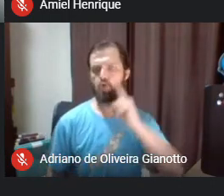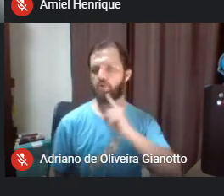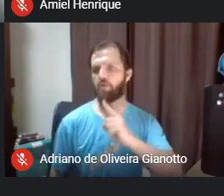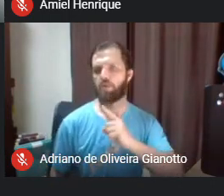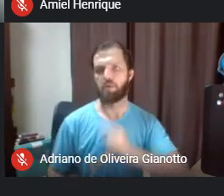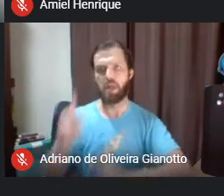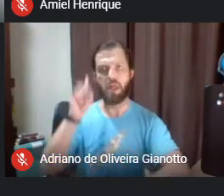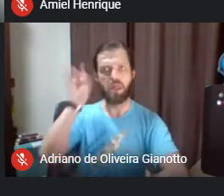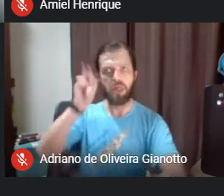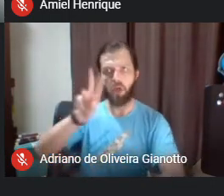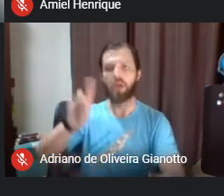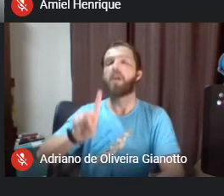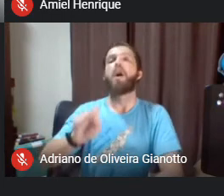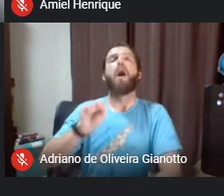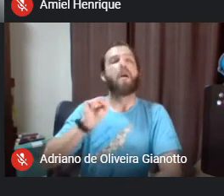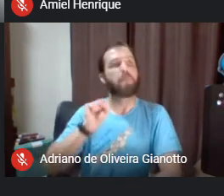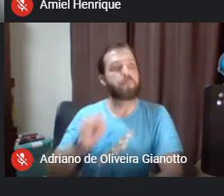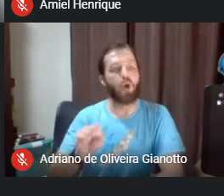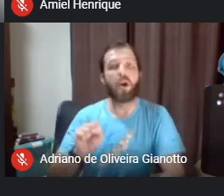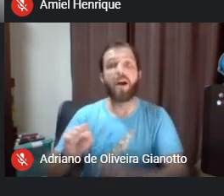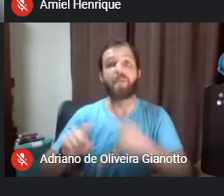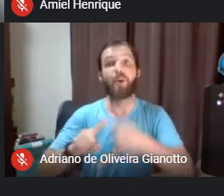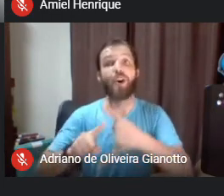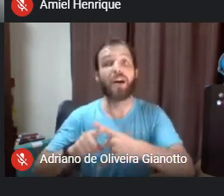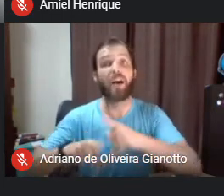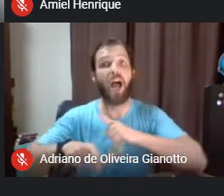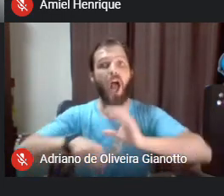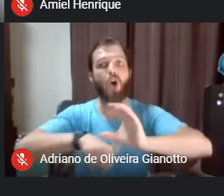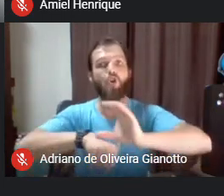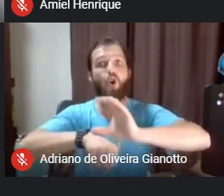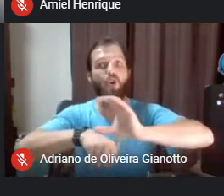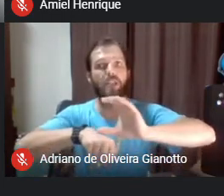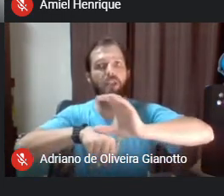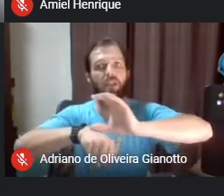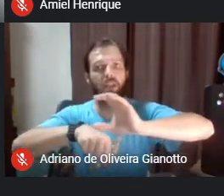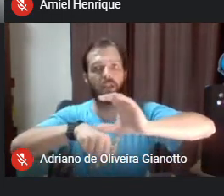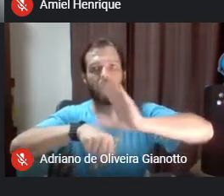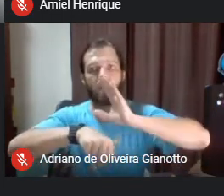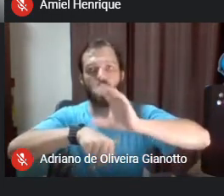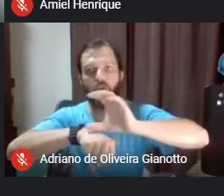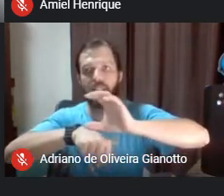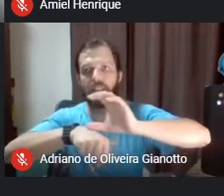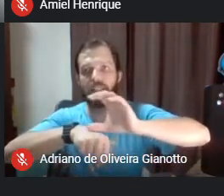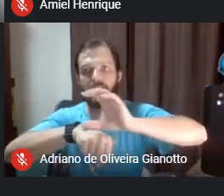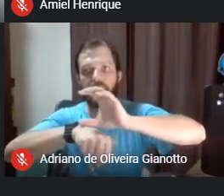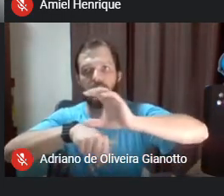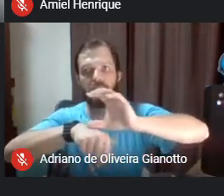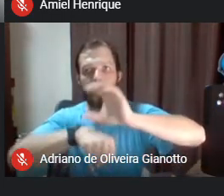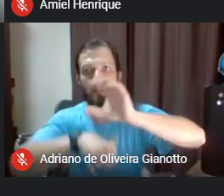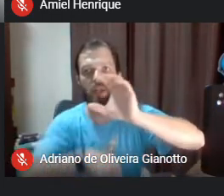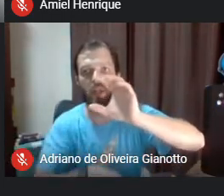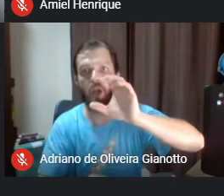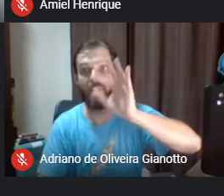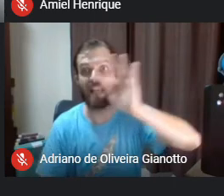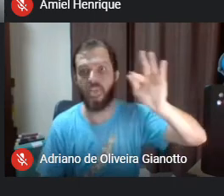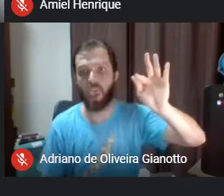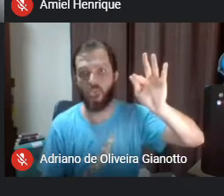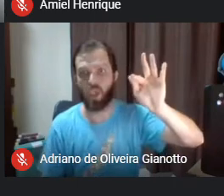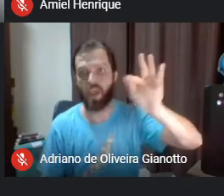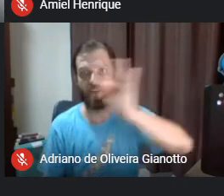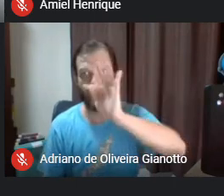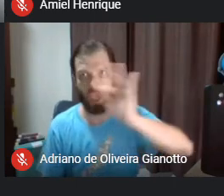crianças surdas, sim. Pode. Um surdo também? Pode. Então, assim, vocês conhecem